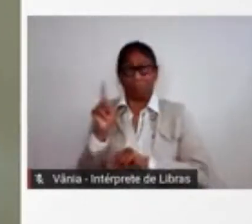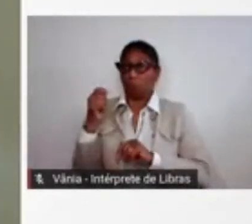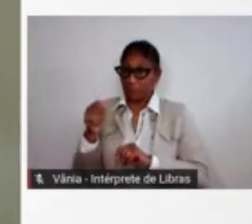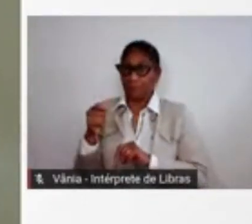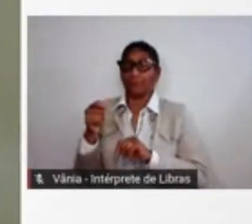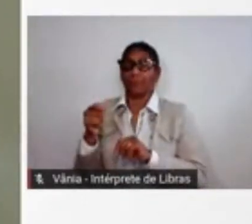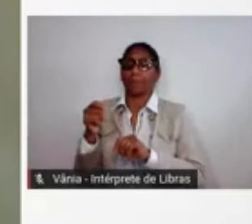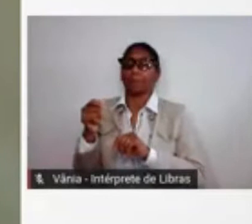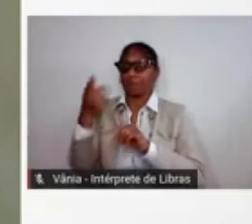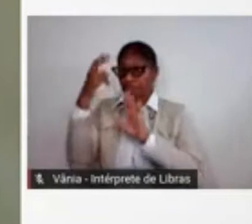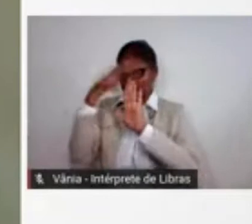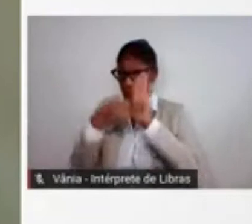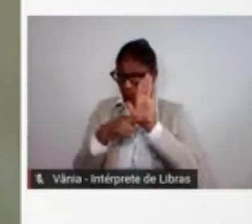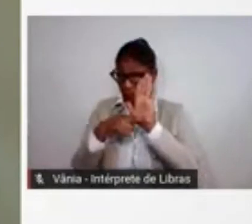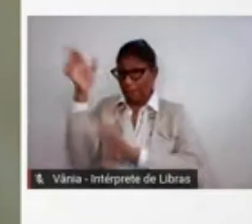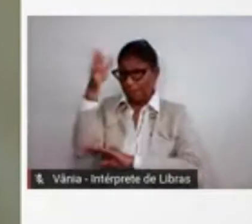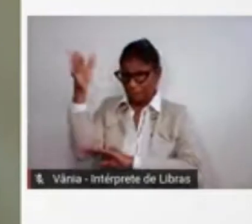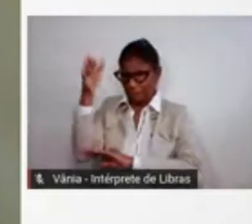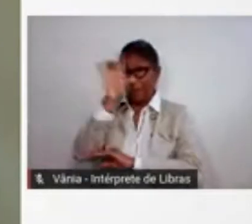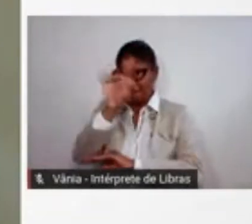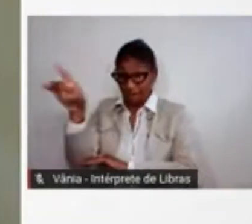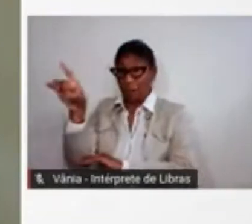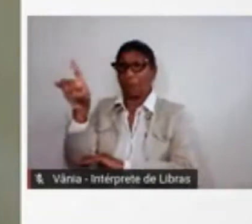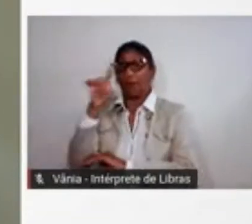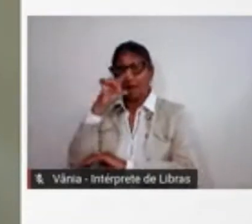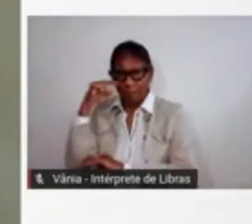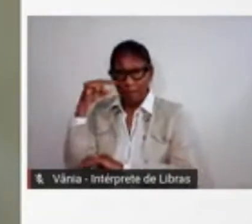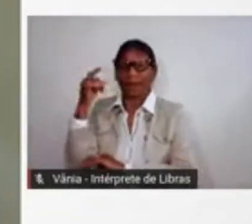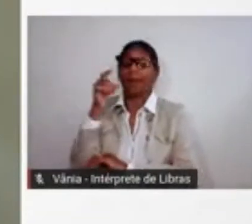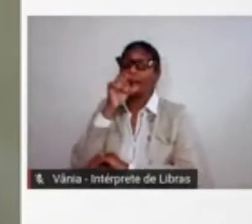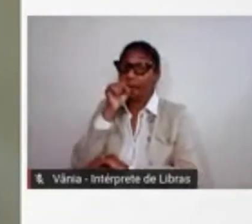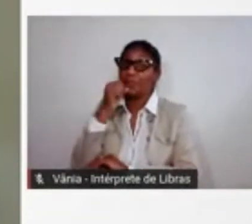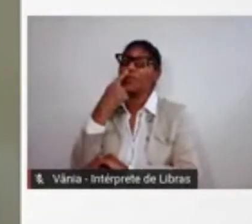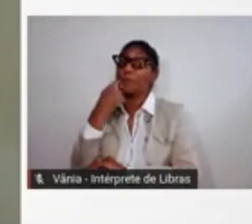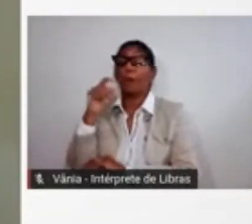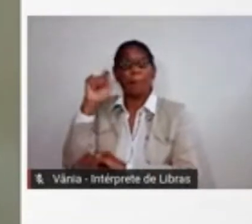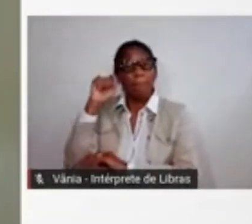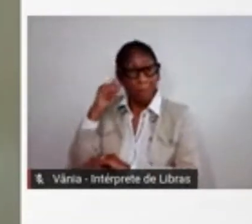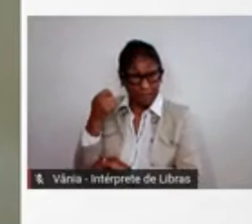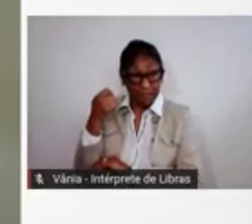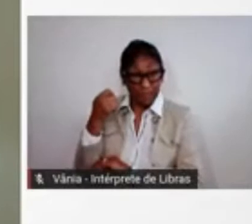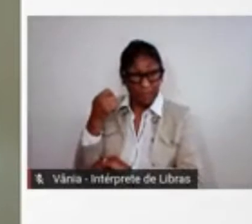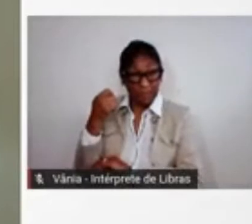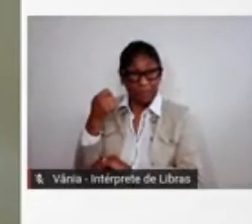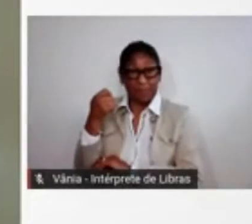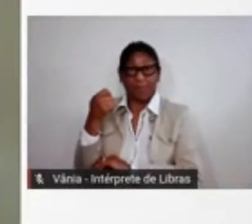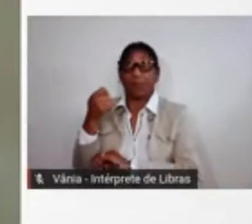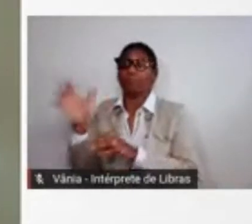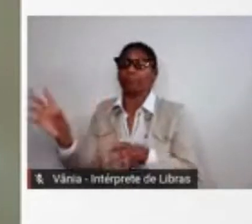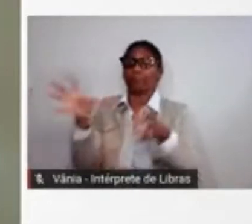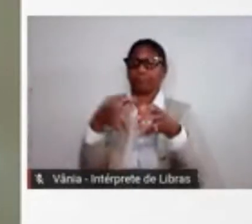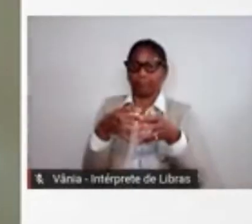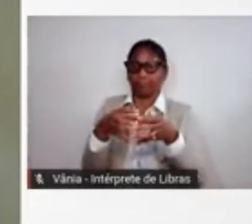preta. Ou, se quiser, poderão ter, por exemplo, na região, os mesmos protocolos na bandeira amarela, laranja e protocolos distintos na bandeira vermelha e